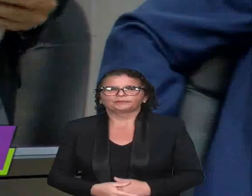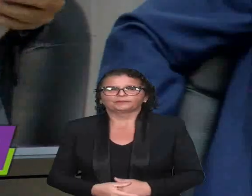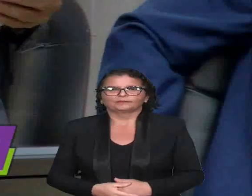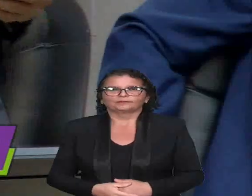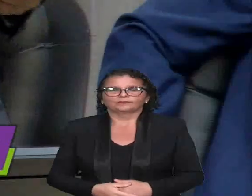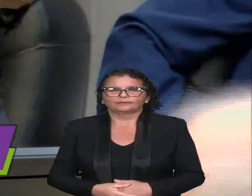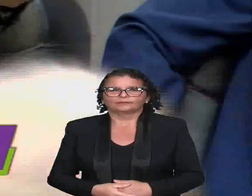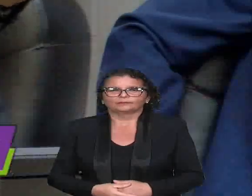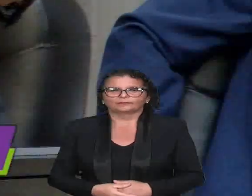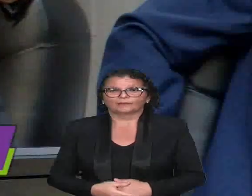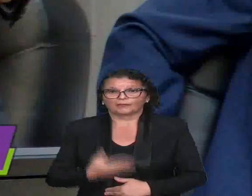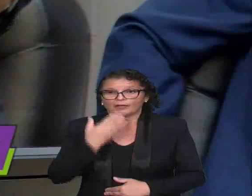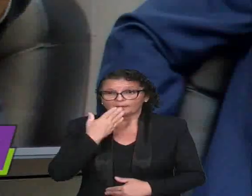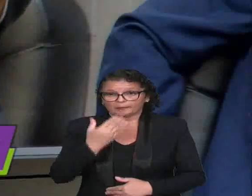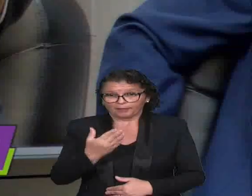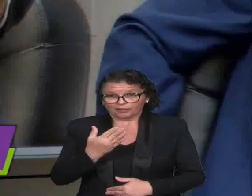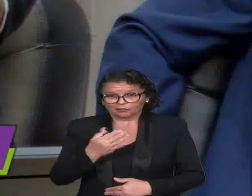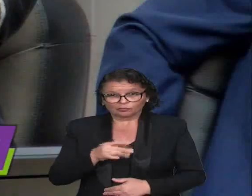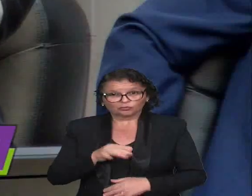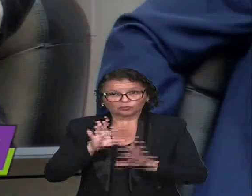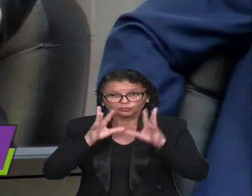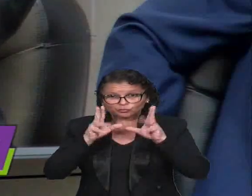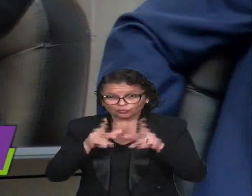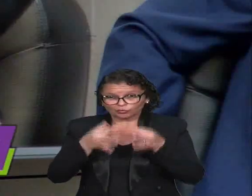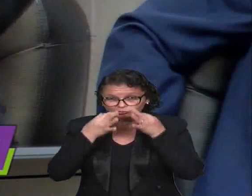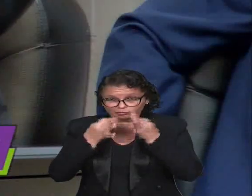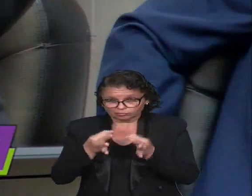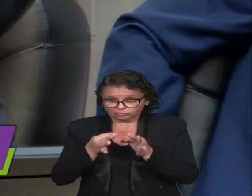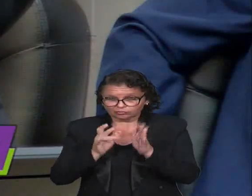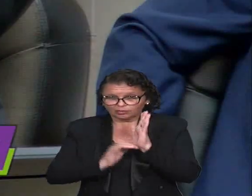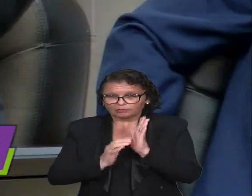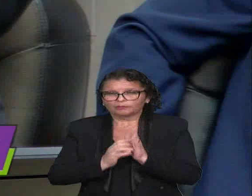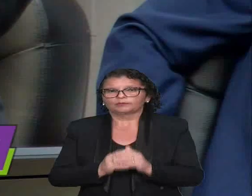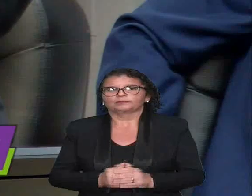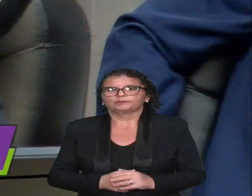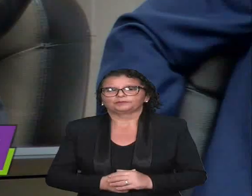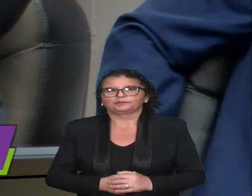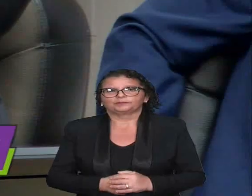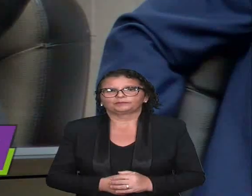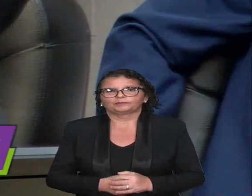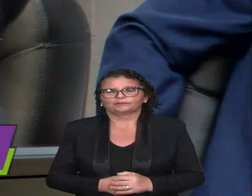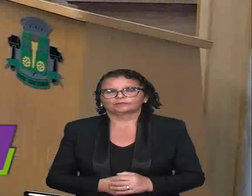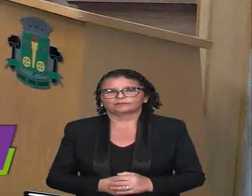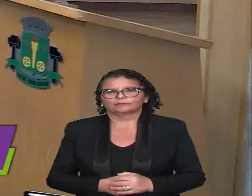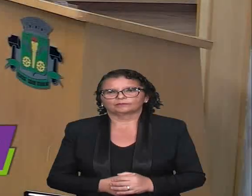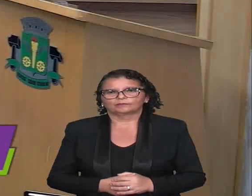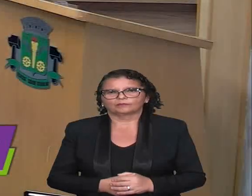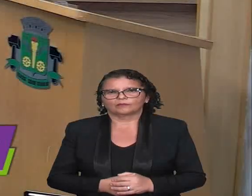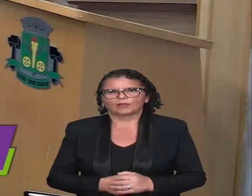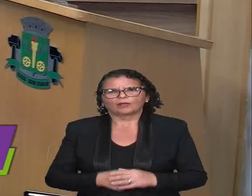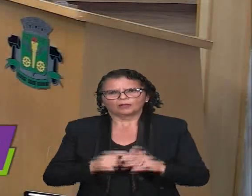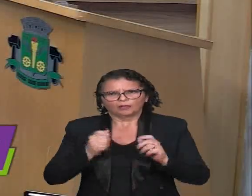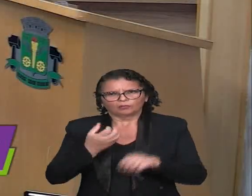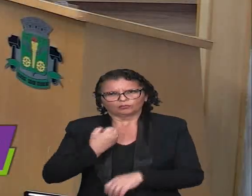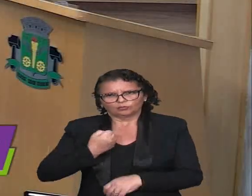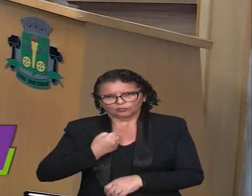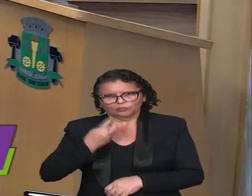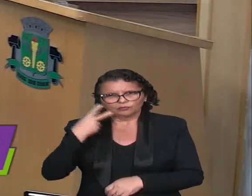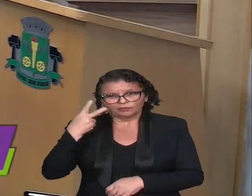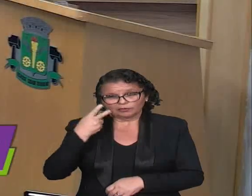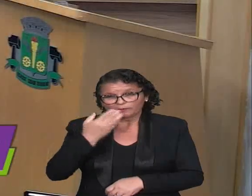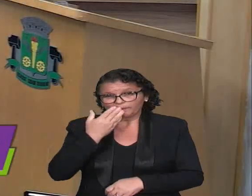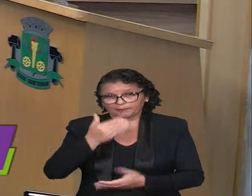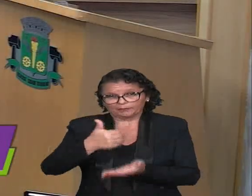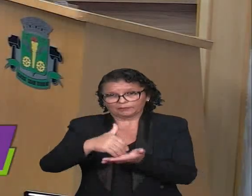peço peço que fique todos logados mas estão estão logados nmero havendo o número regimental solicito à